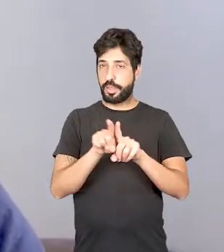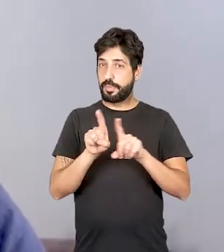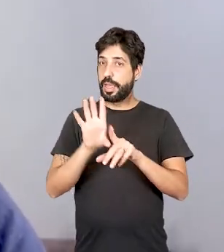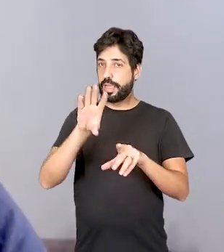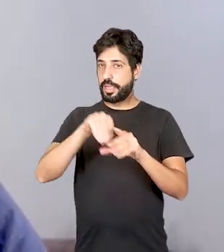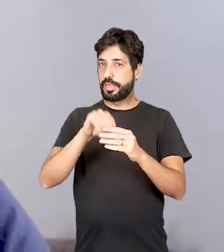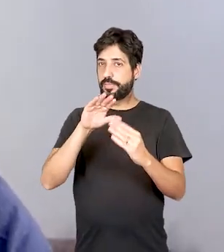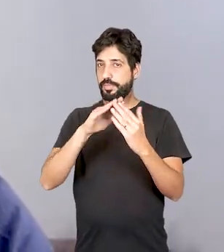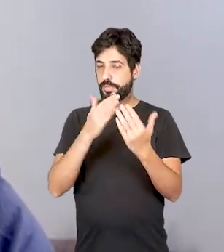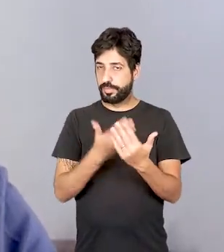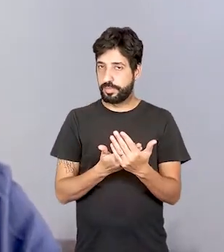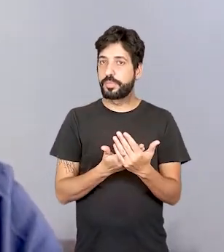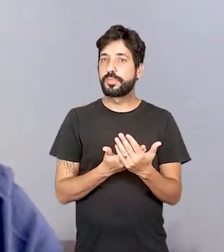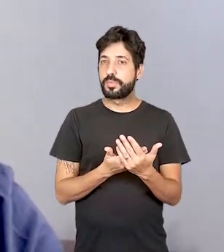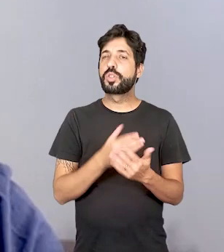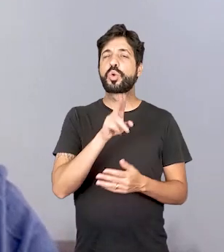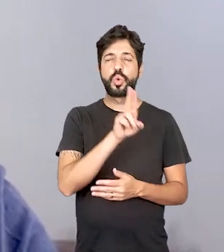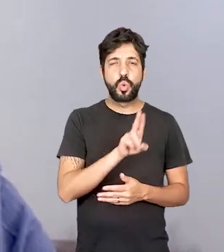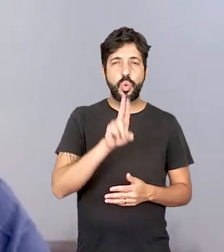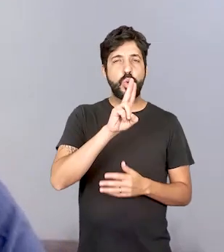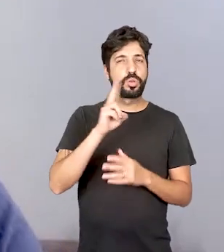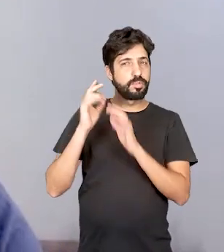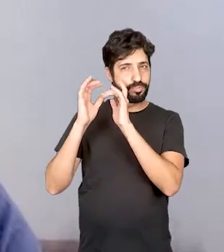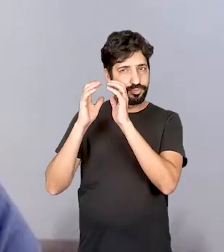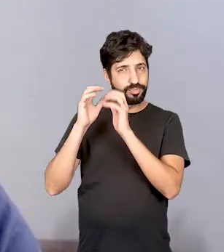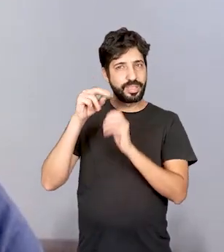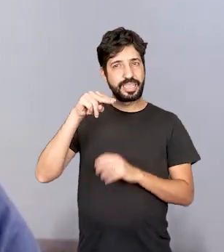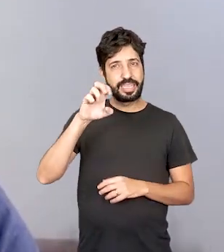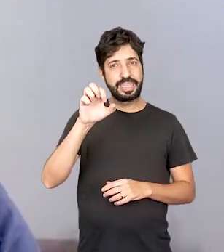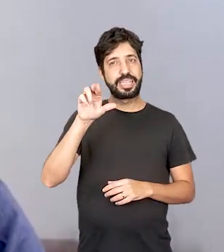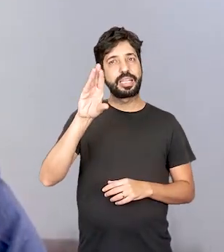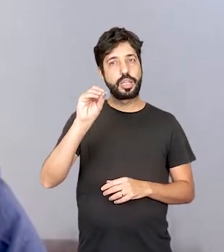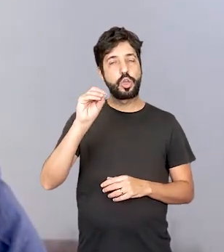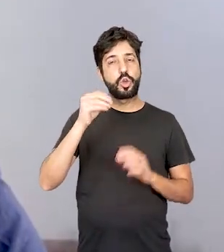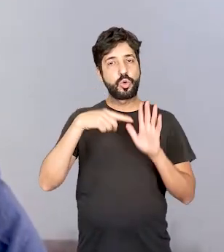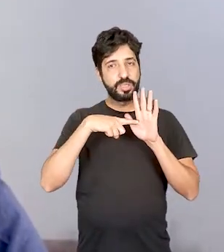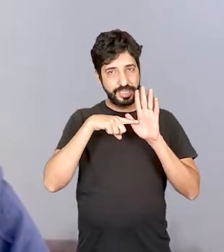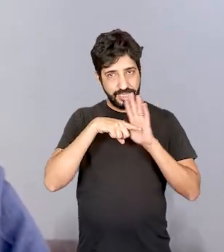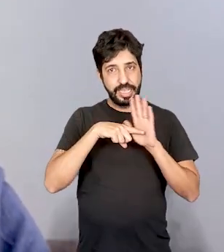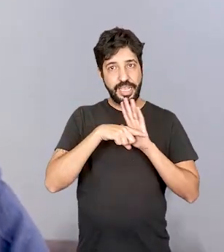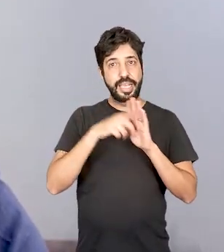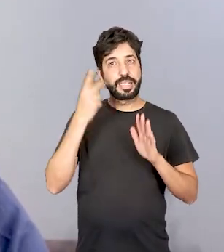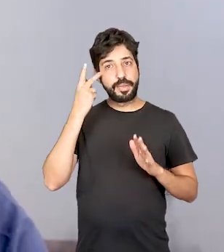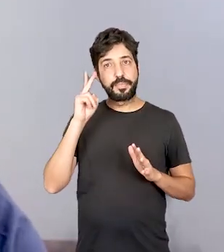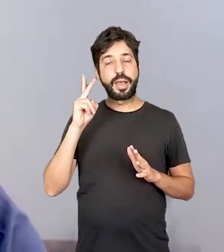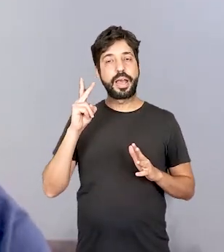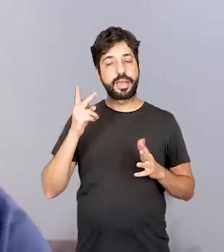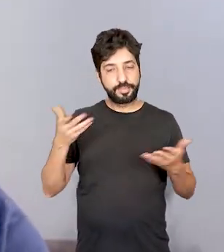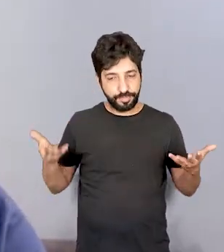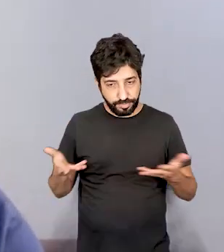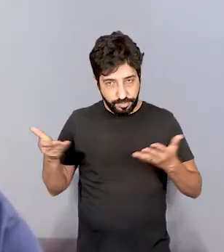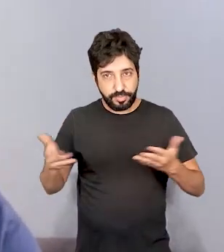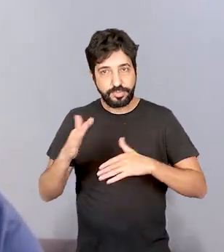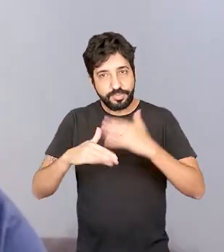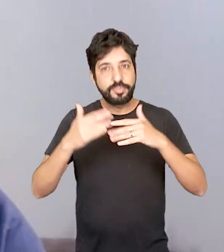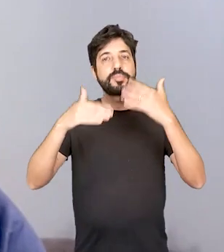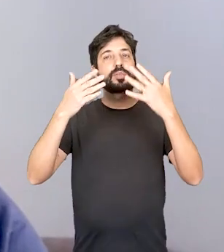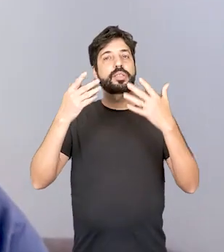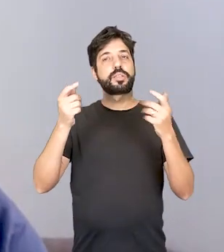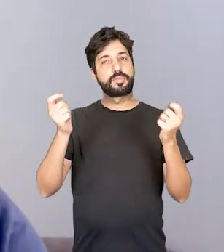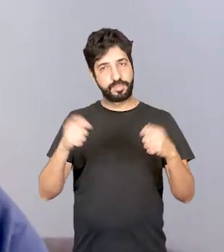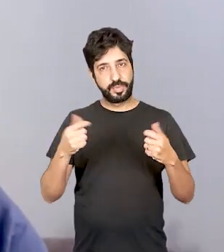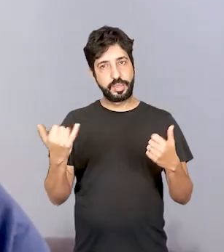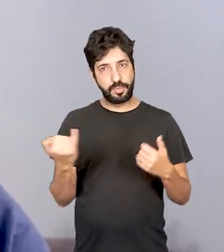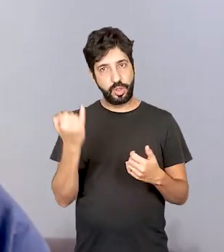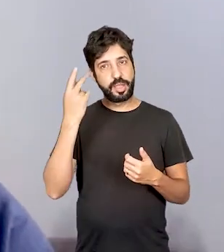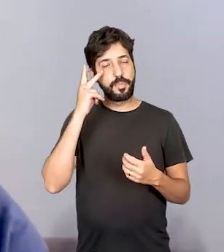também dentro da escola. E aí, usas muito da neurociência hoje para poder atingir os altos rendimentos